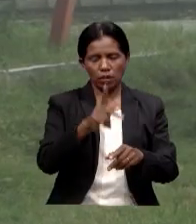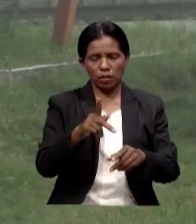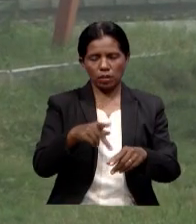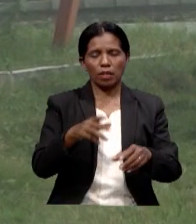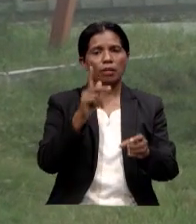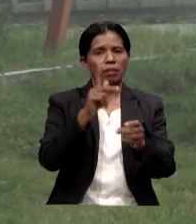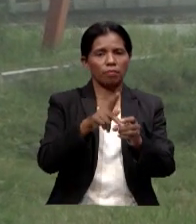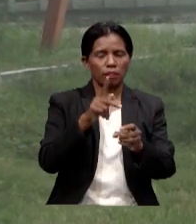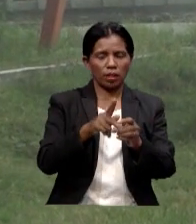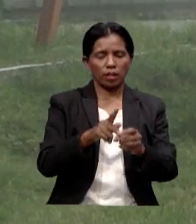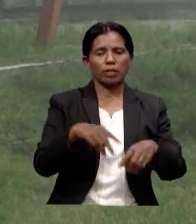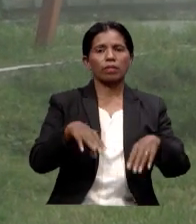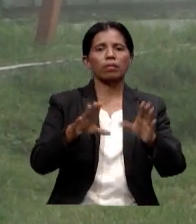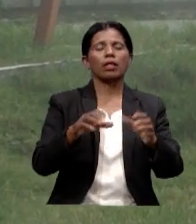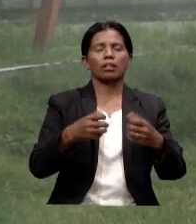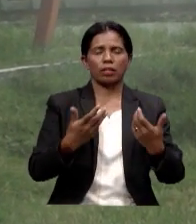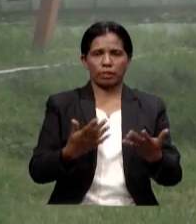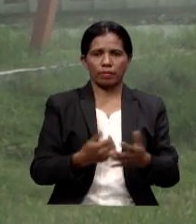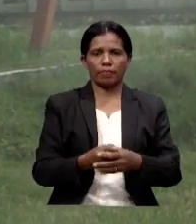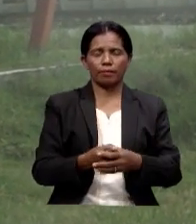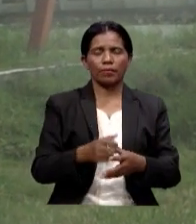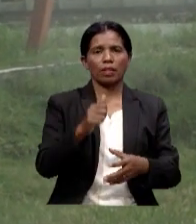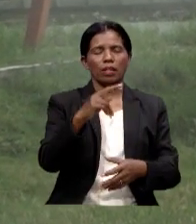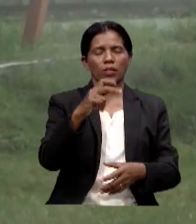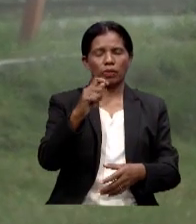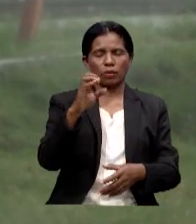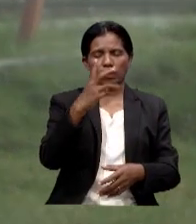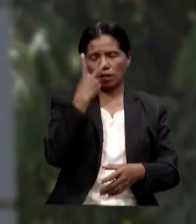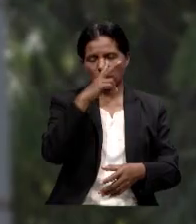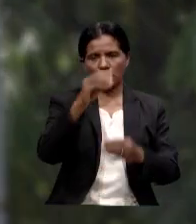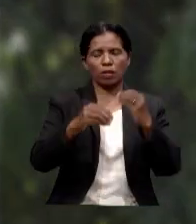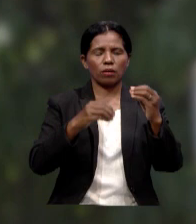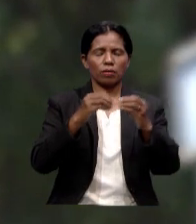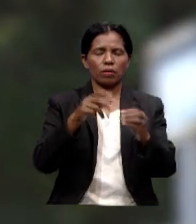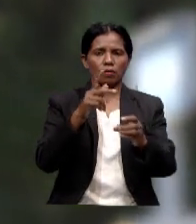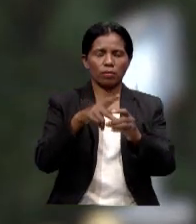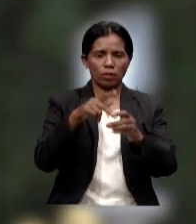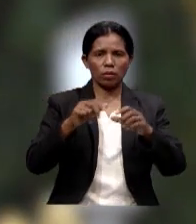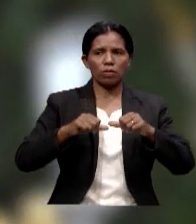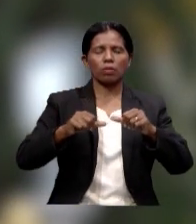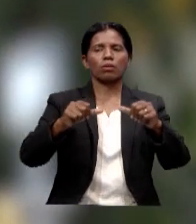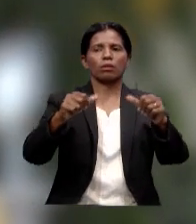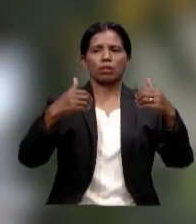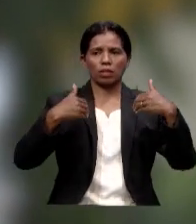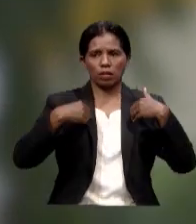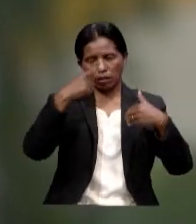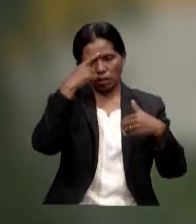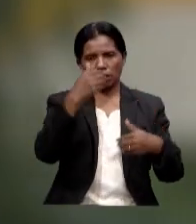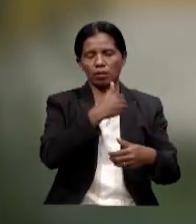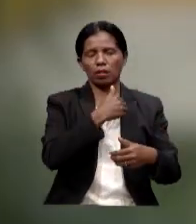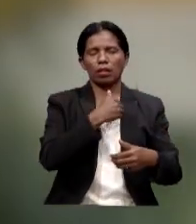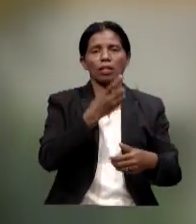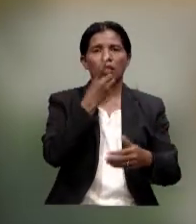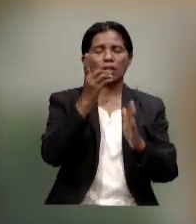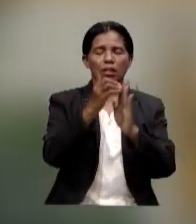mercado autorregularizado. Antônio Ramos ateten especulação folha em combustível continua irra, tamba sedau que